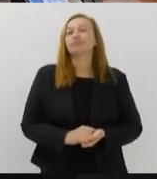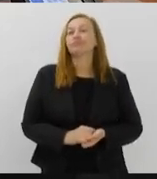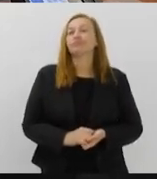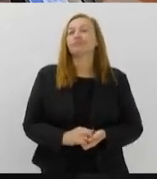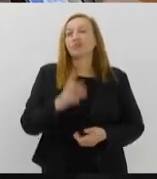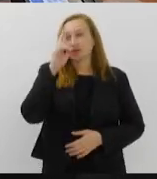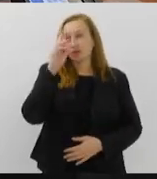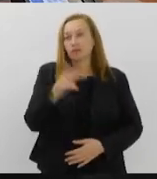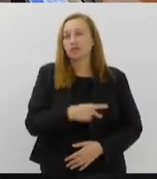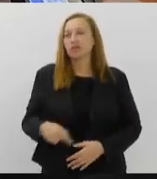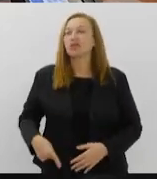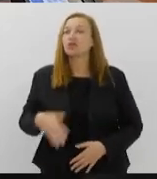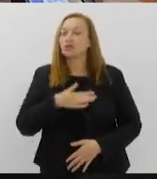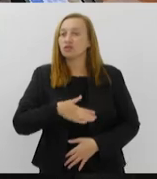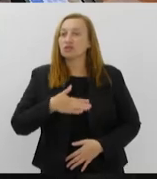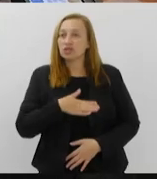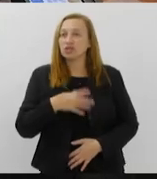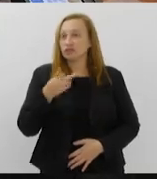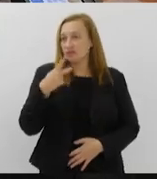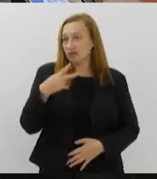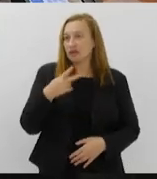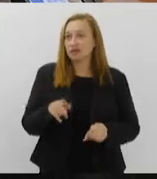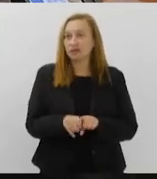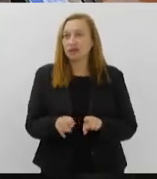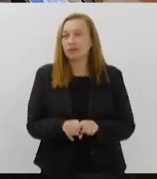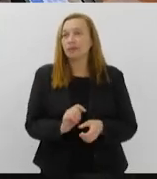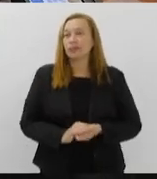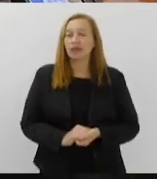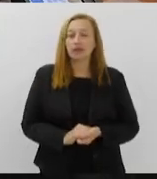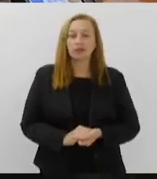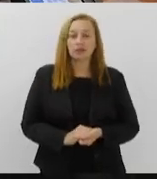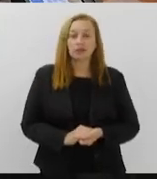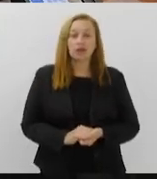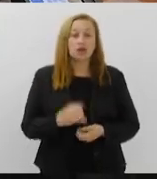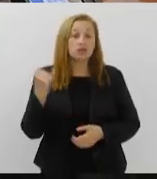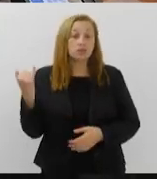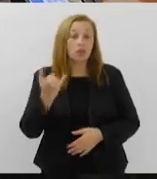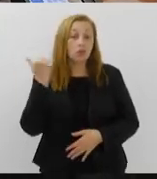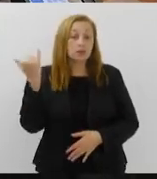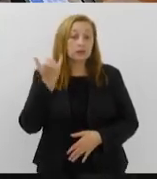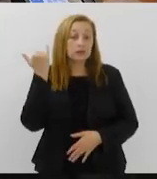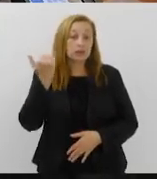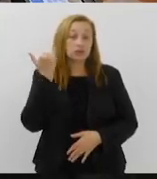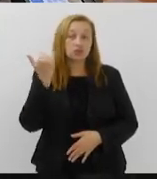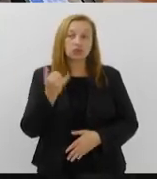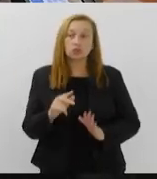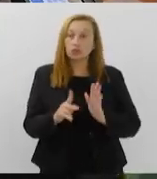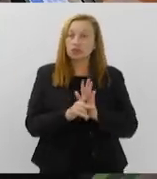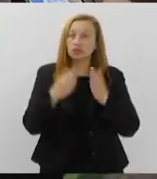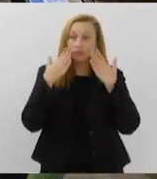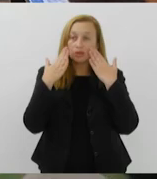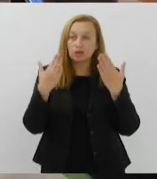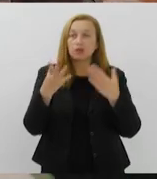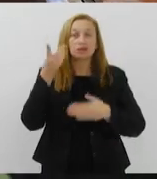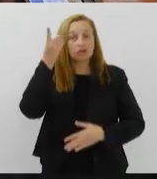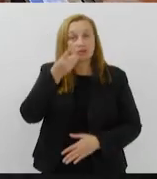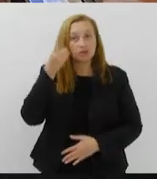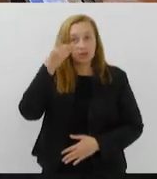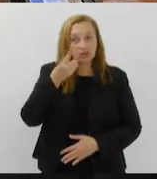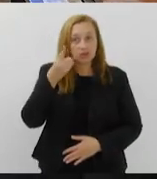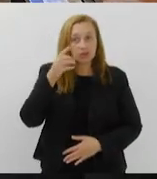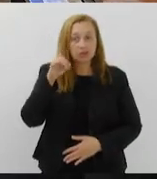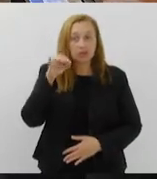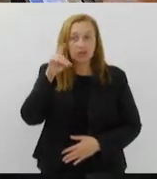Senhor presidente, também gostaria de fazer algumas considerações. Bom, super importante o projeto apresentado pelo deputado